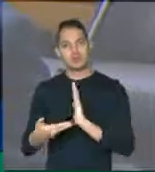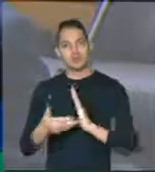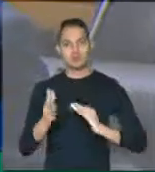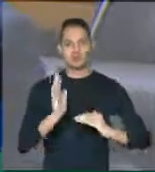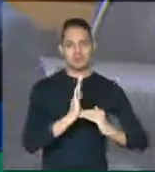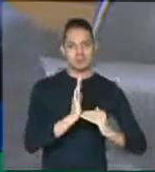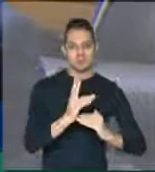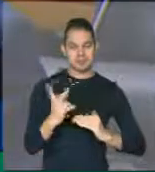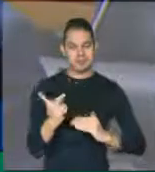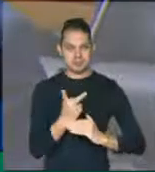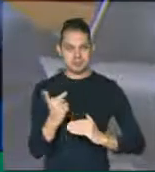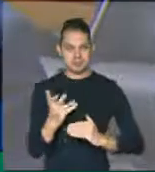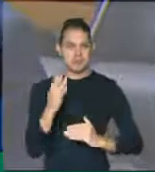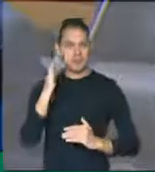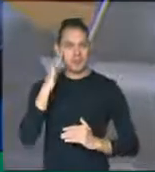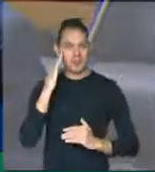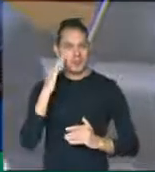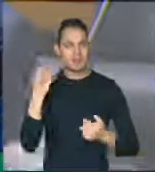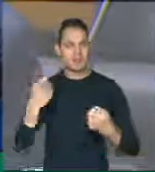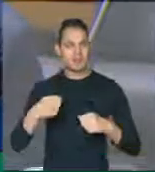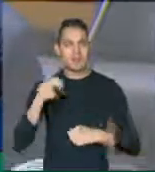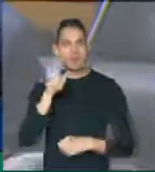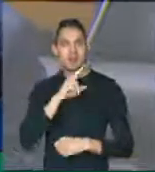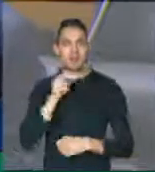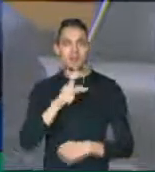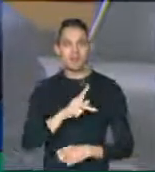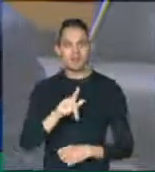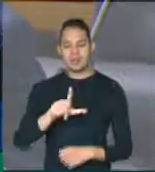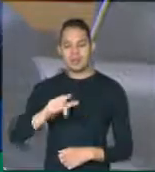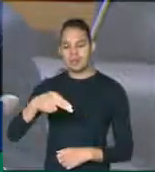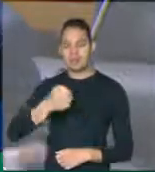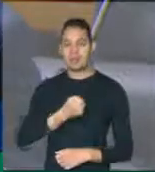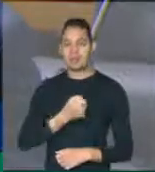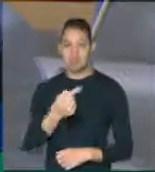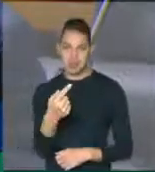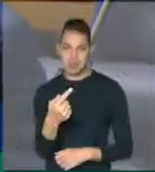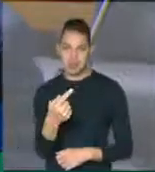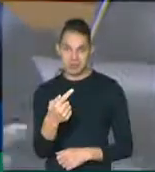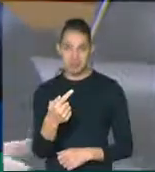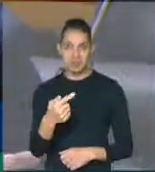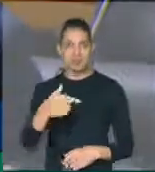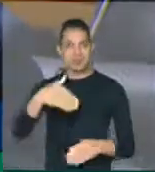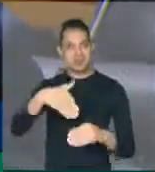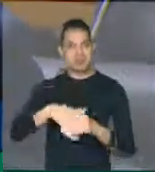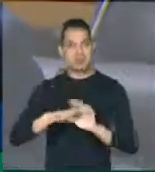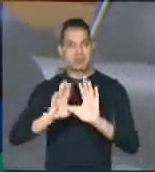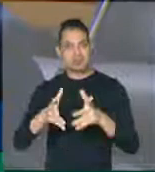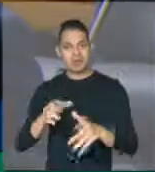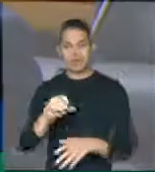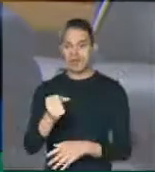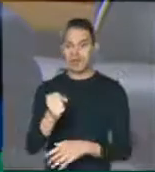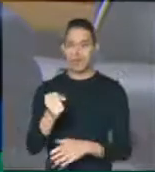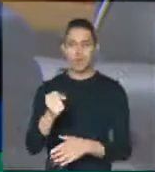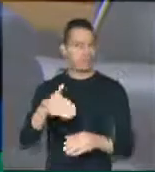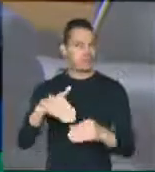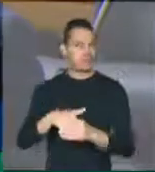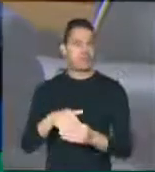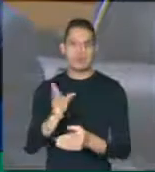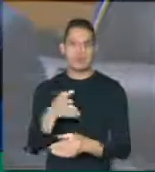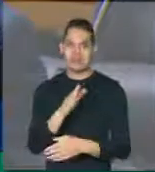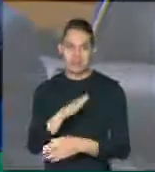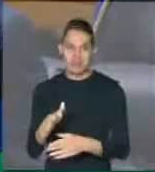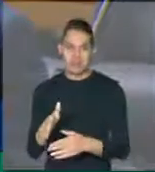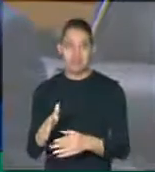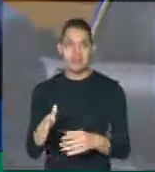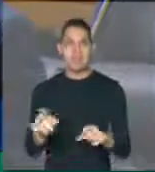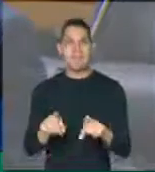Federal. Entendemos a alegação de urgência nos PLN 7, que já foi votado, e agora do PLN 8, que não será votado. No entanto, o mesmo não